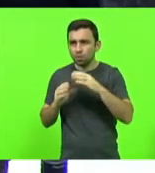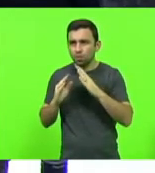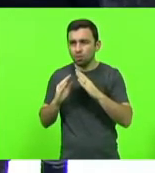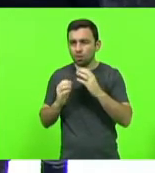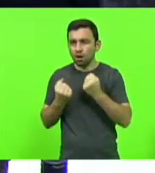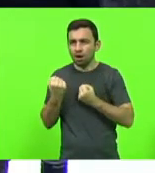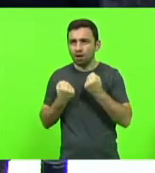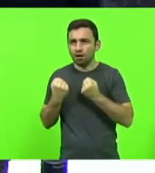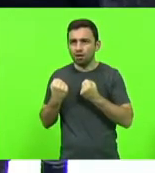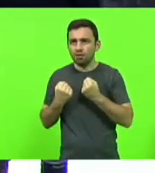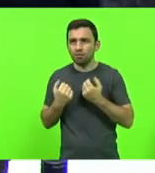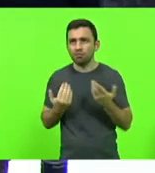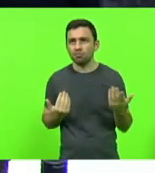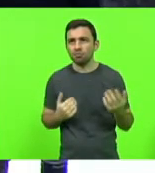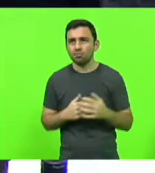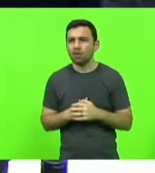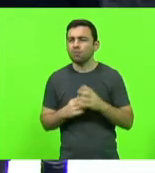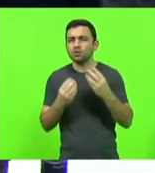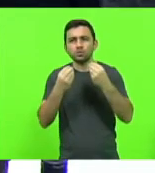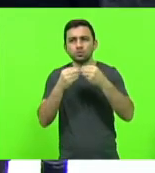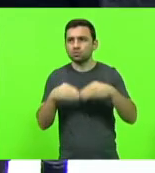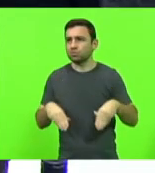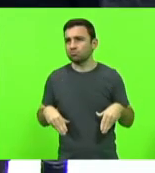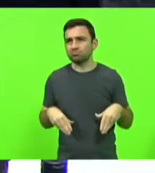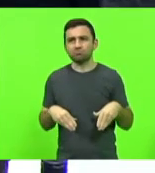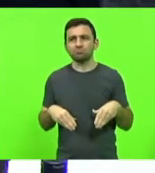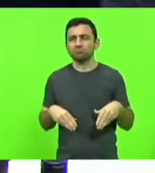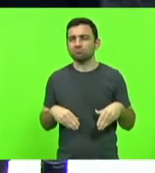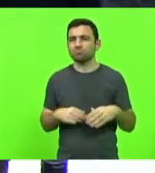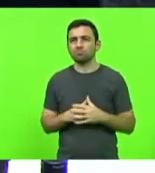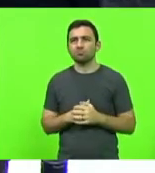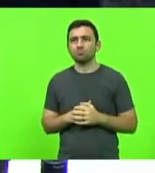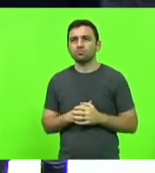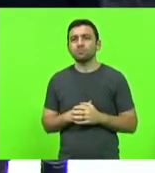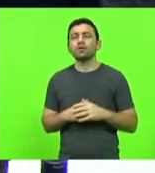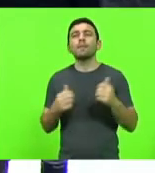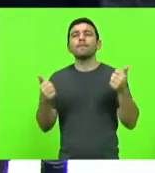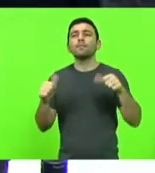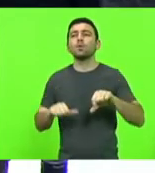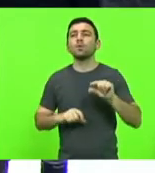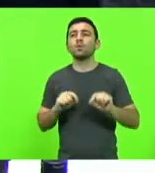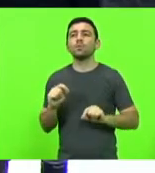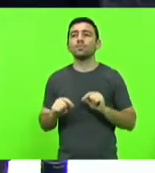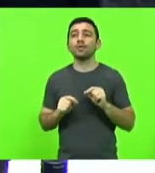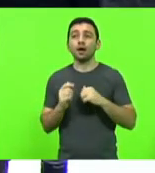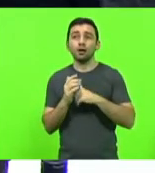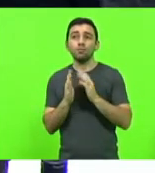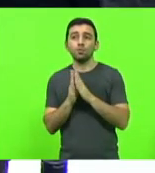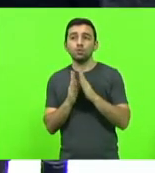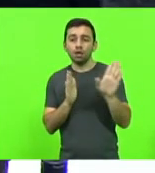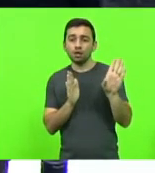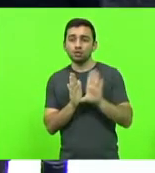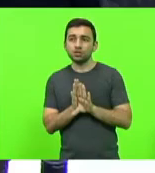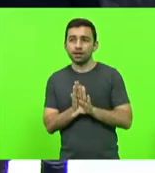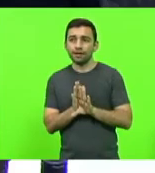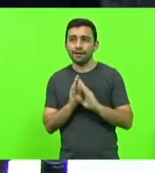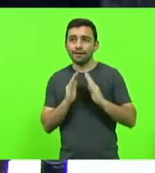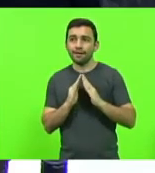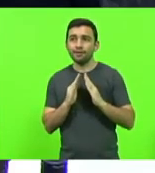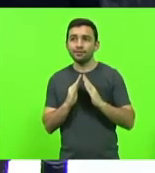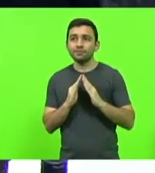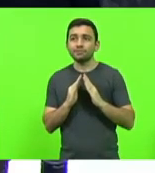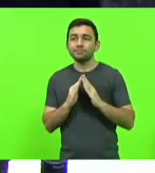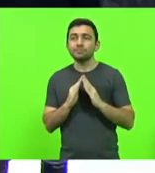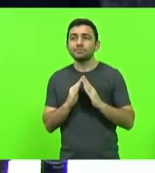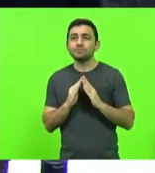é altamente prejudicial. E o pior de tudo é que a multa chega na tua casa